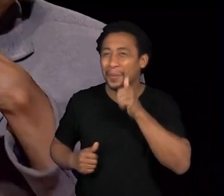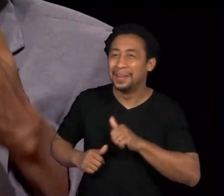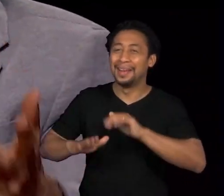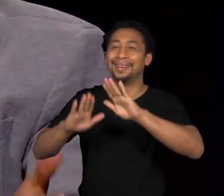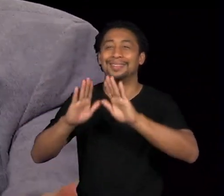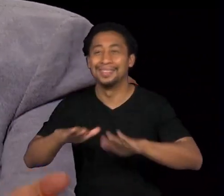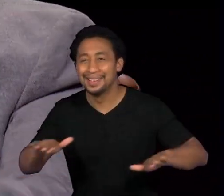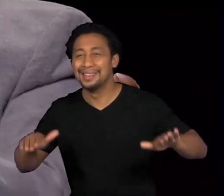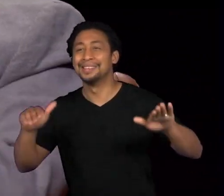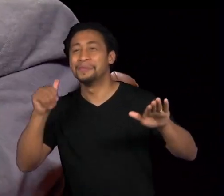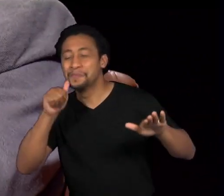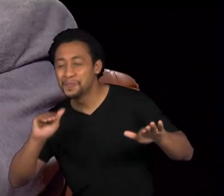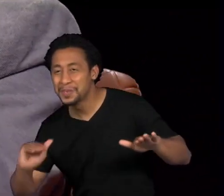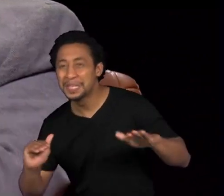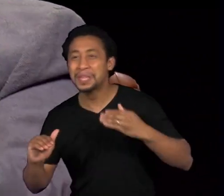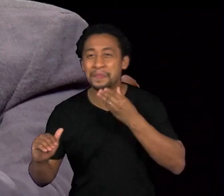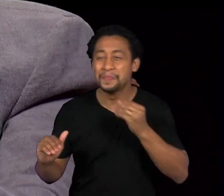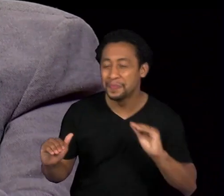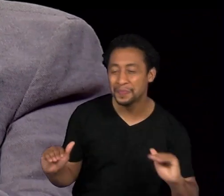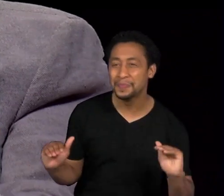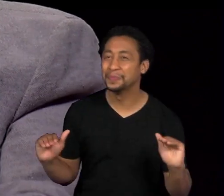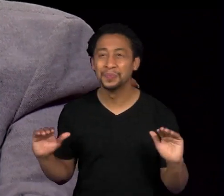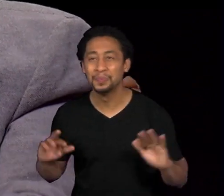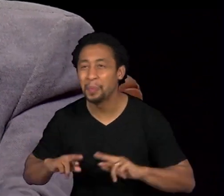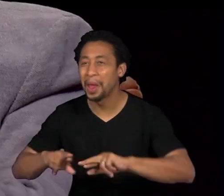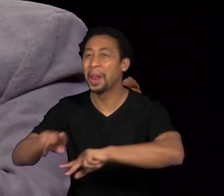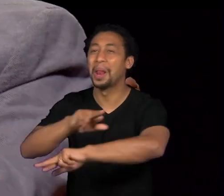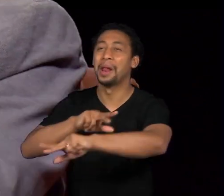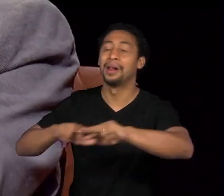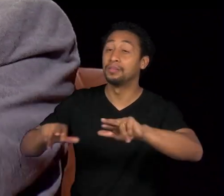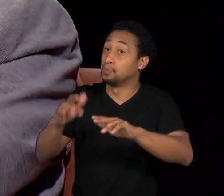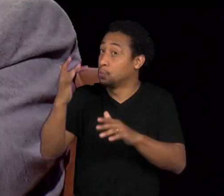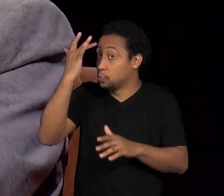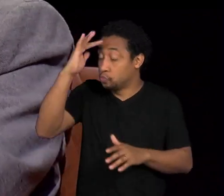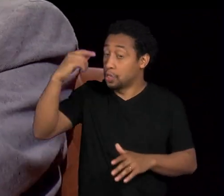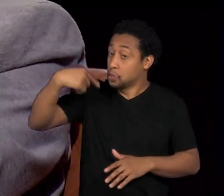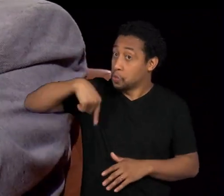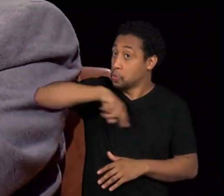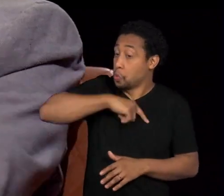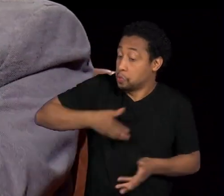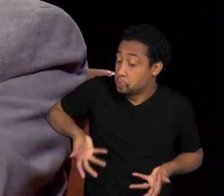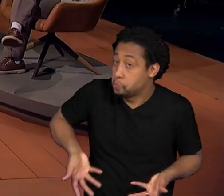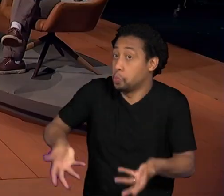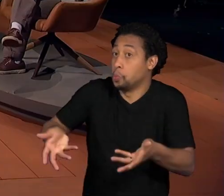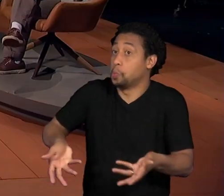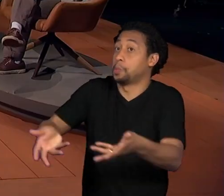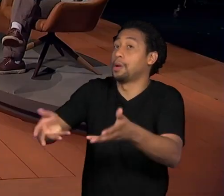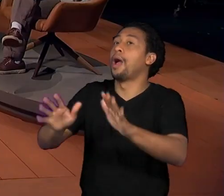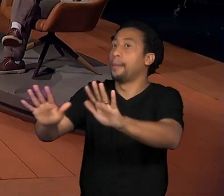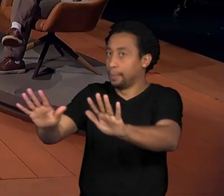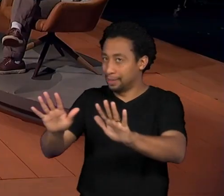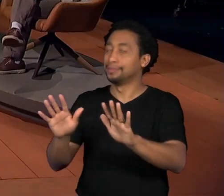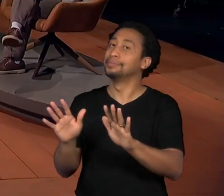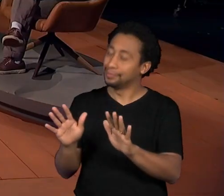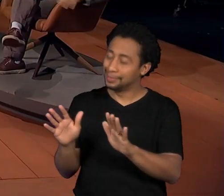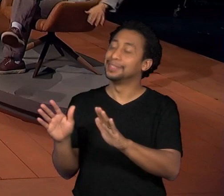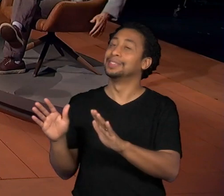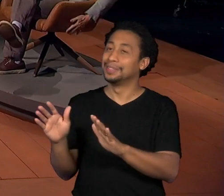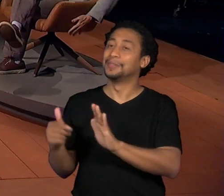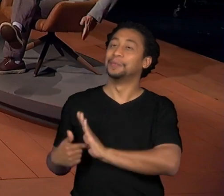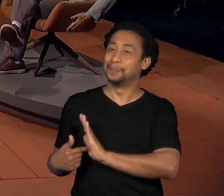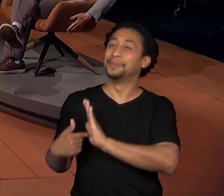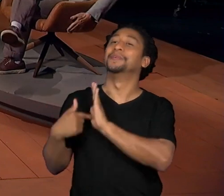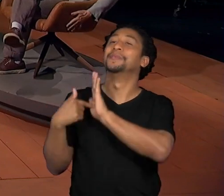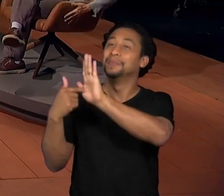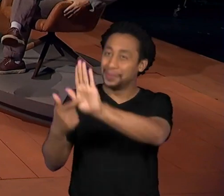meninos meninas não sei se nós somos os causadores mas que a gente de certa forma Trouxe alguma alguma